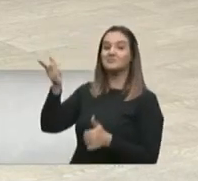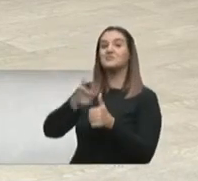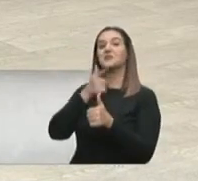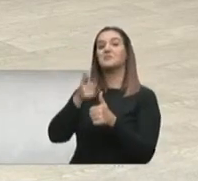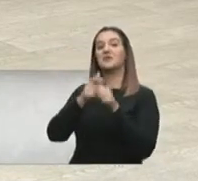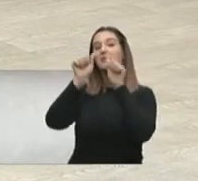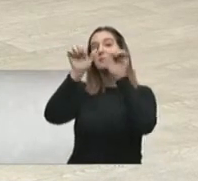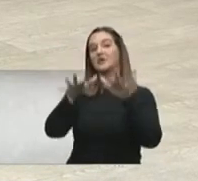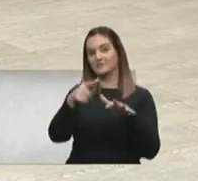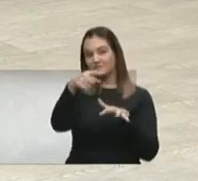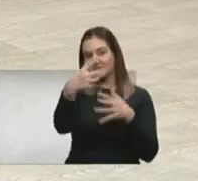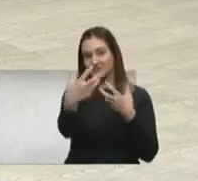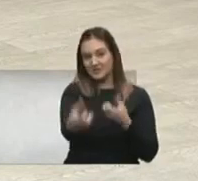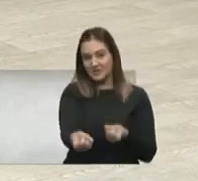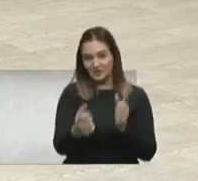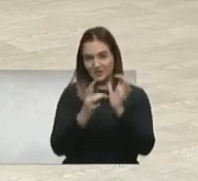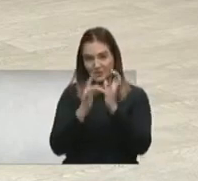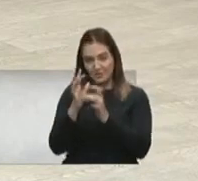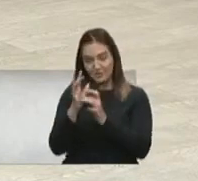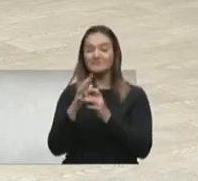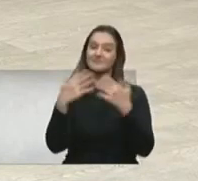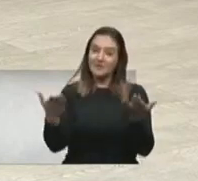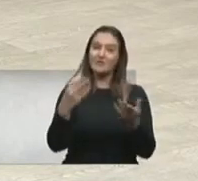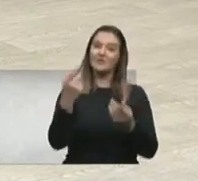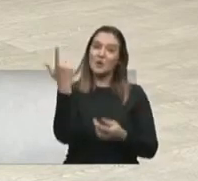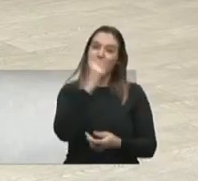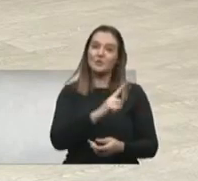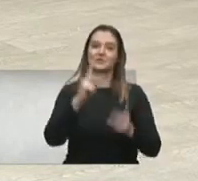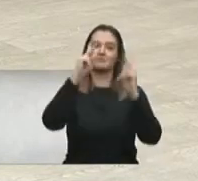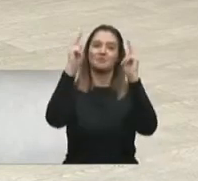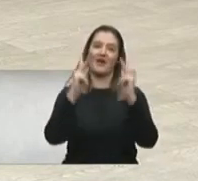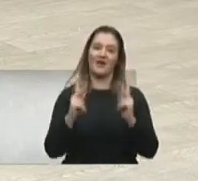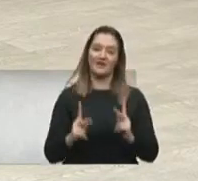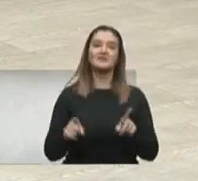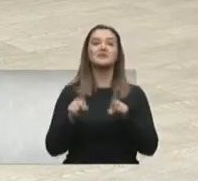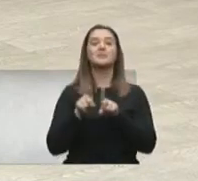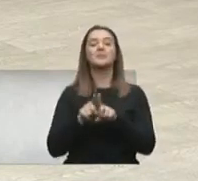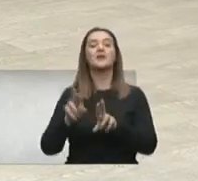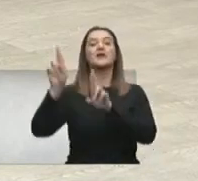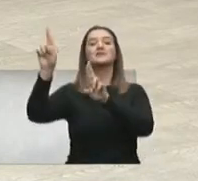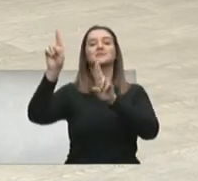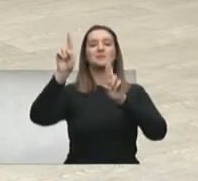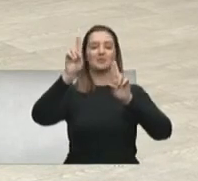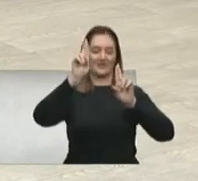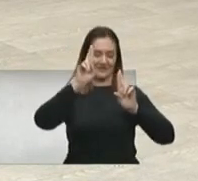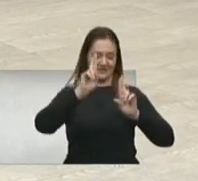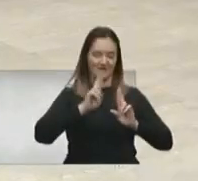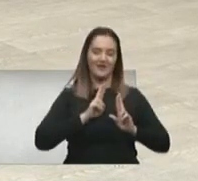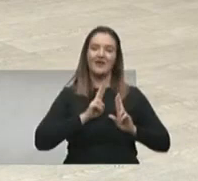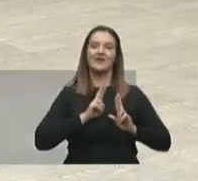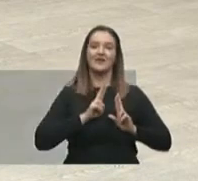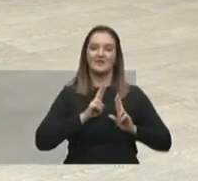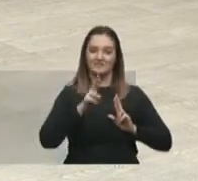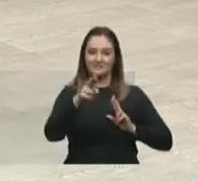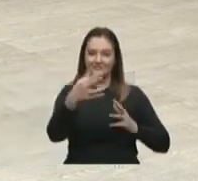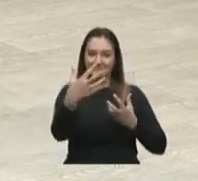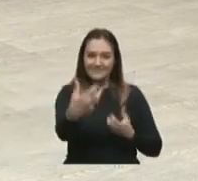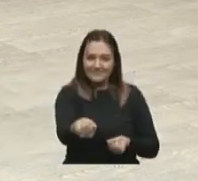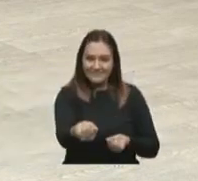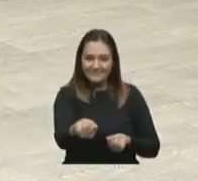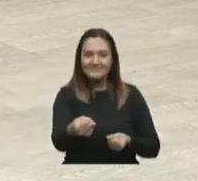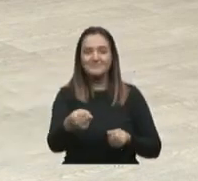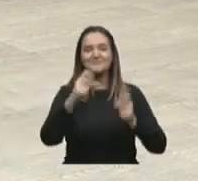recebe quando você aceita Jesus. É a paz e a esperança. Receba agora a paz e a